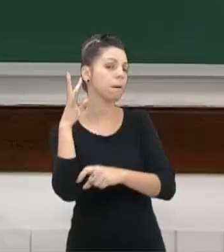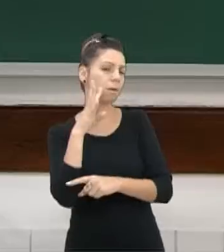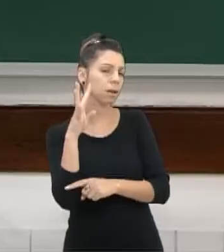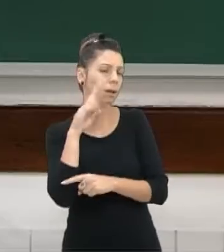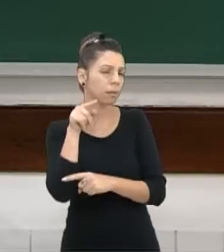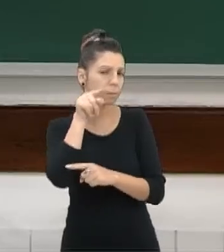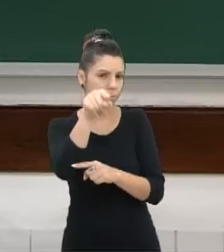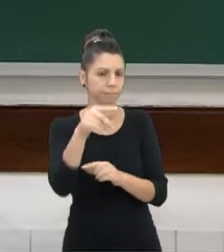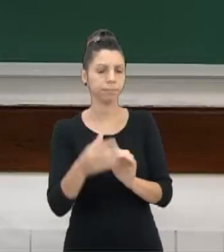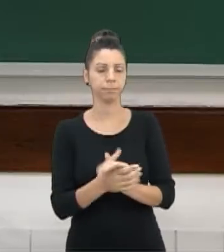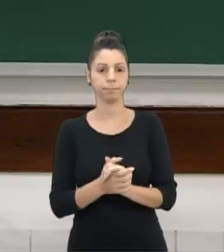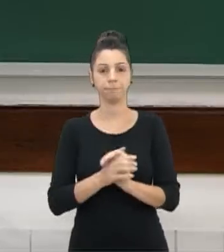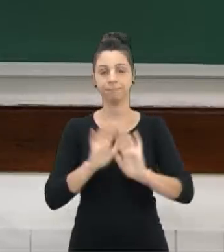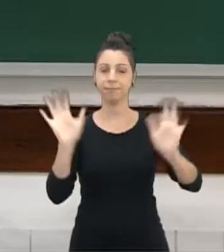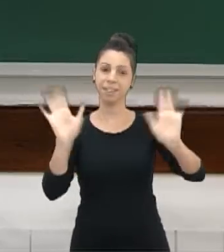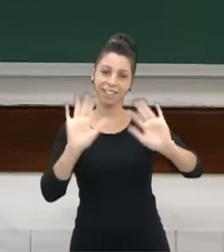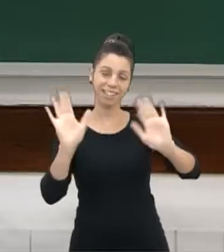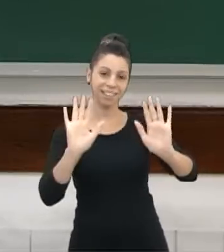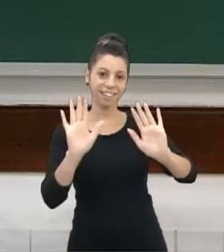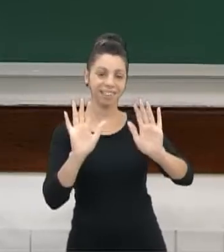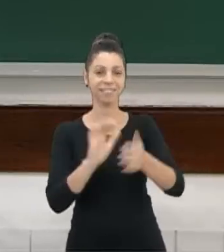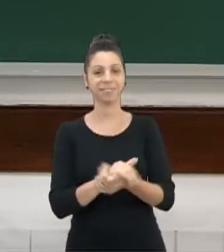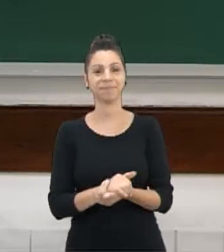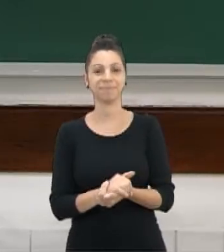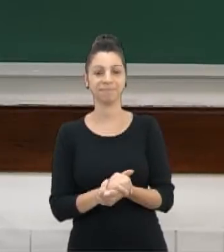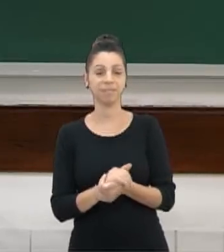você, tá bom? Até mais,